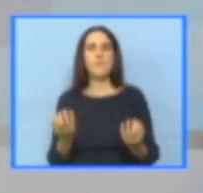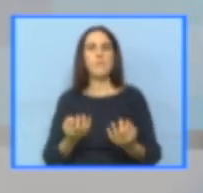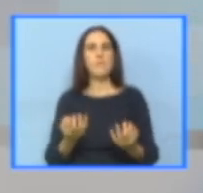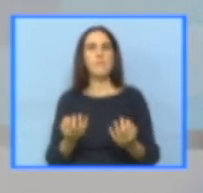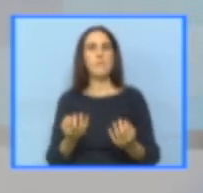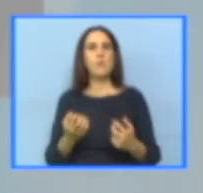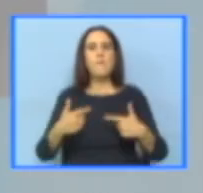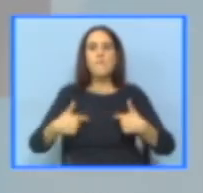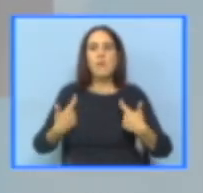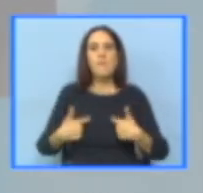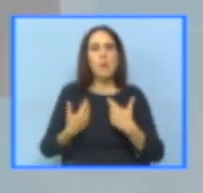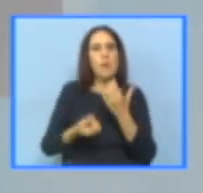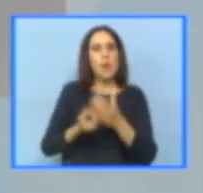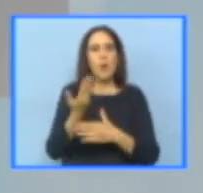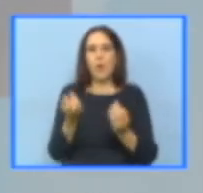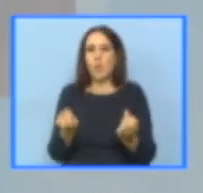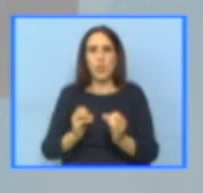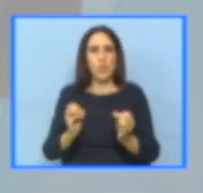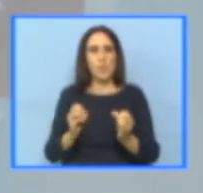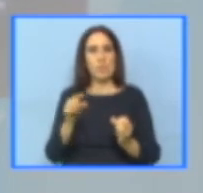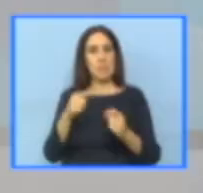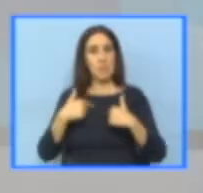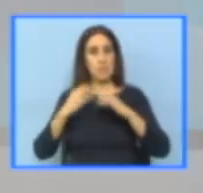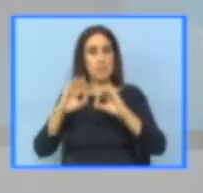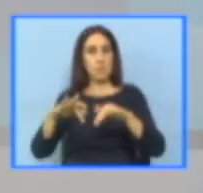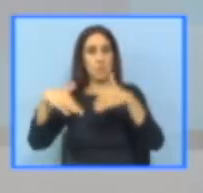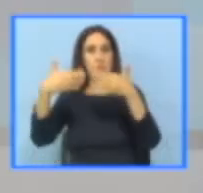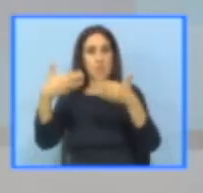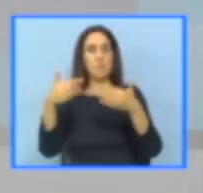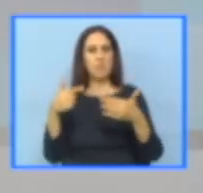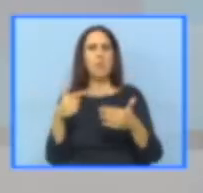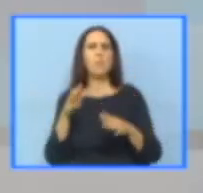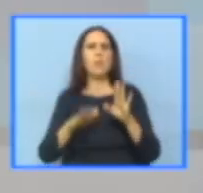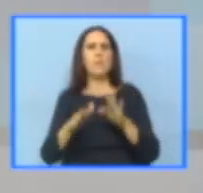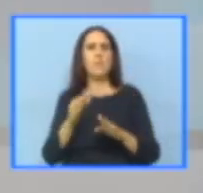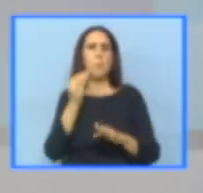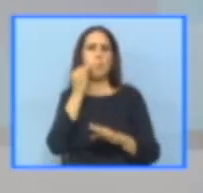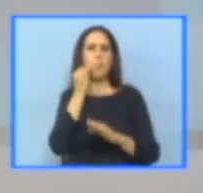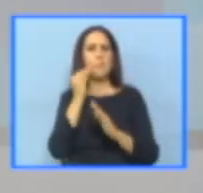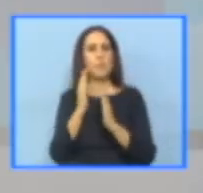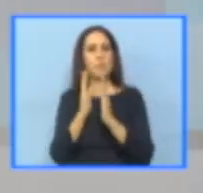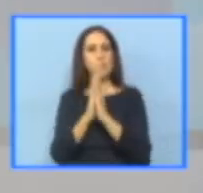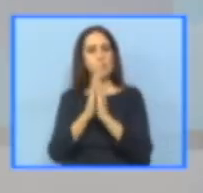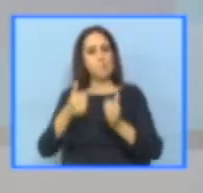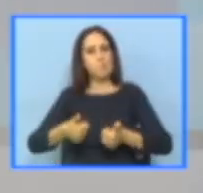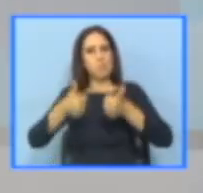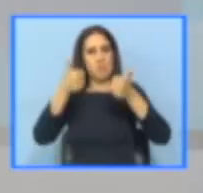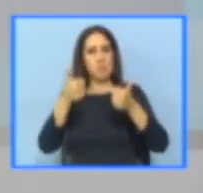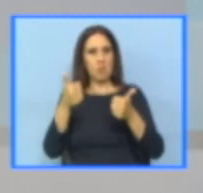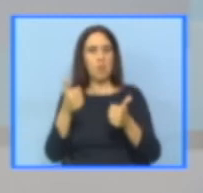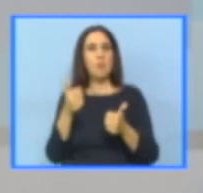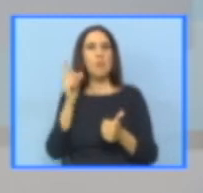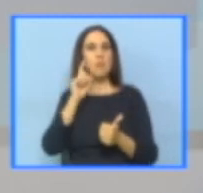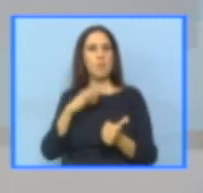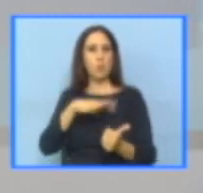os autores desta iniciativa, como às vezes é a Santa Sé, que propõe dias mundiais, como bem